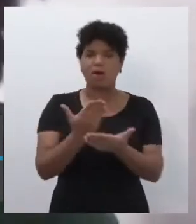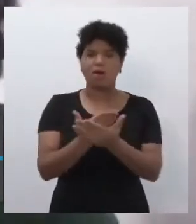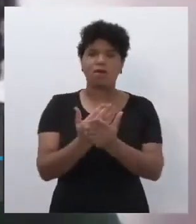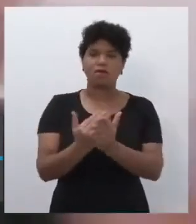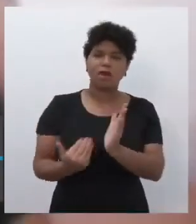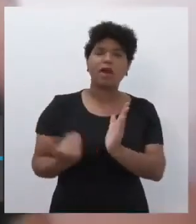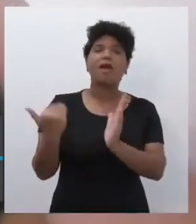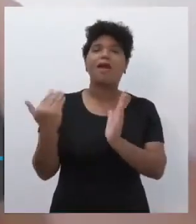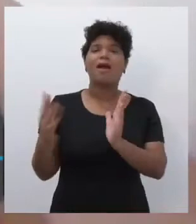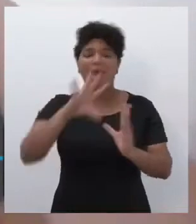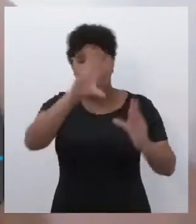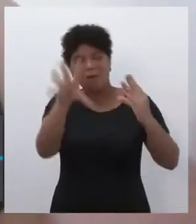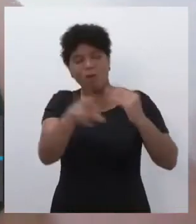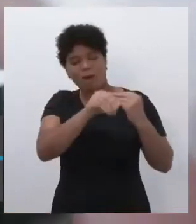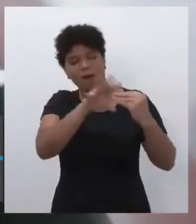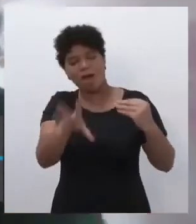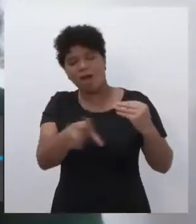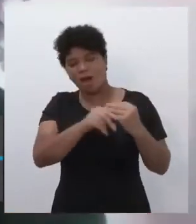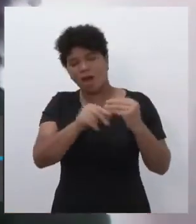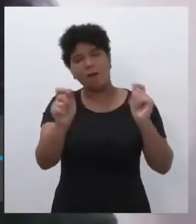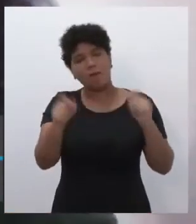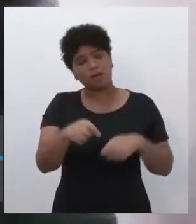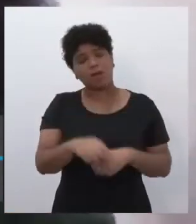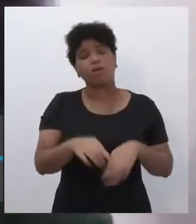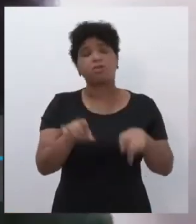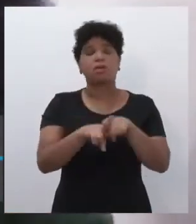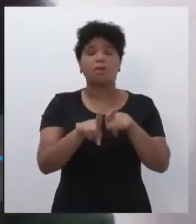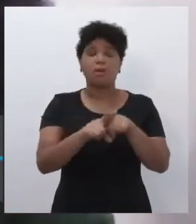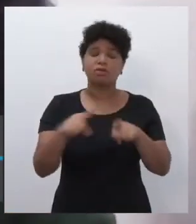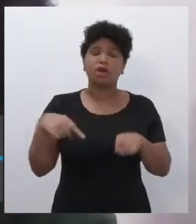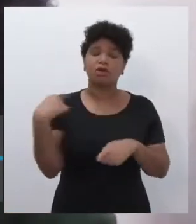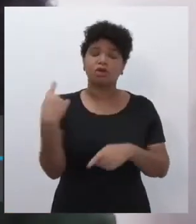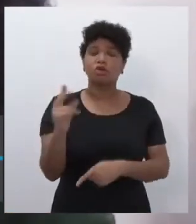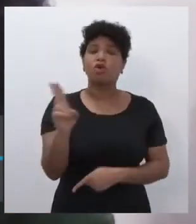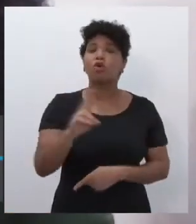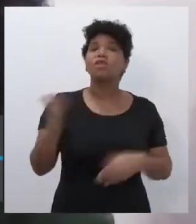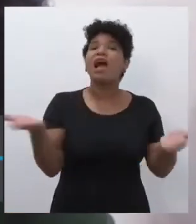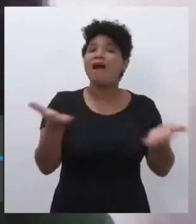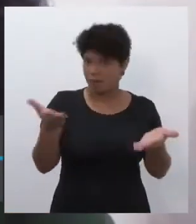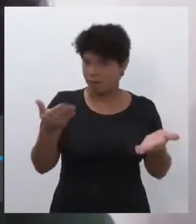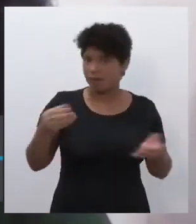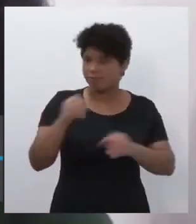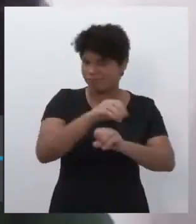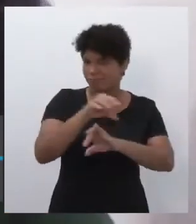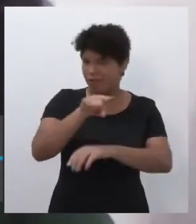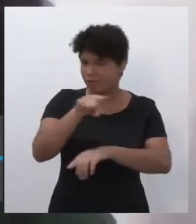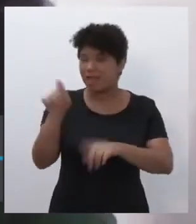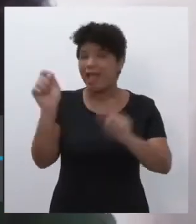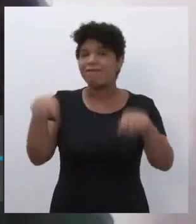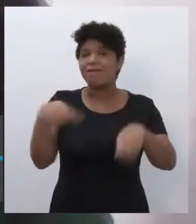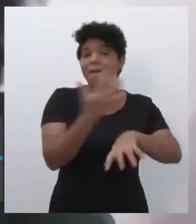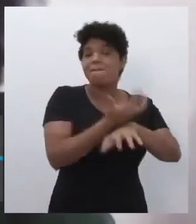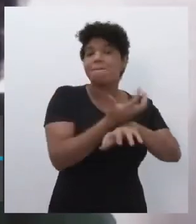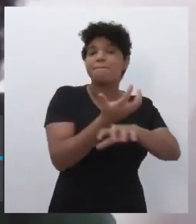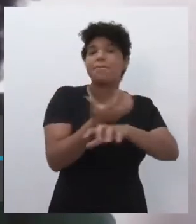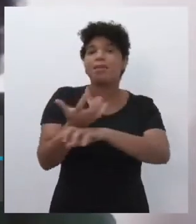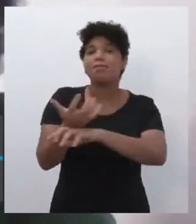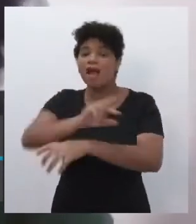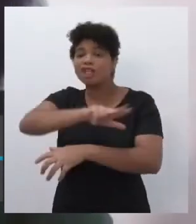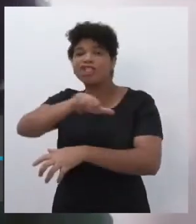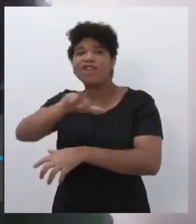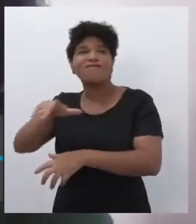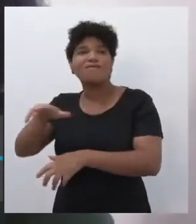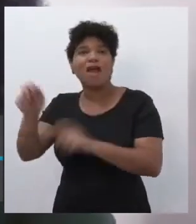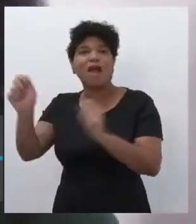Além disso, o que nós vamos utilizar hoje, ele pode ser desenvolvido de formas interdisciplinares por meio de